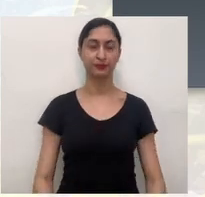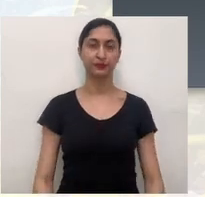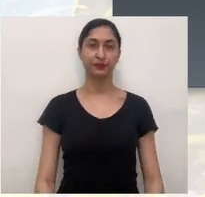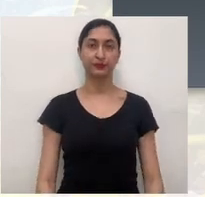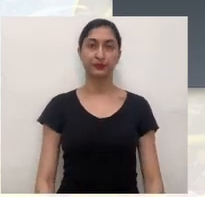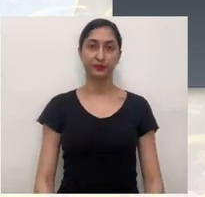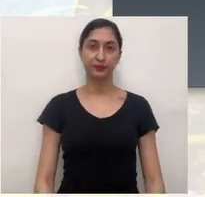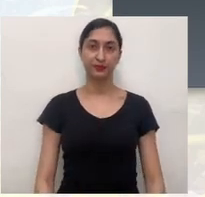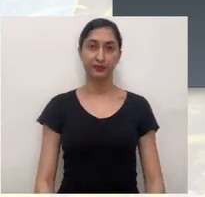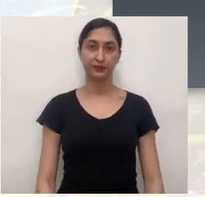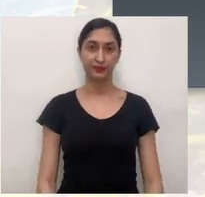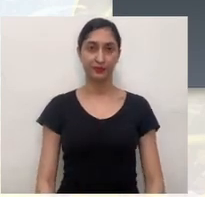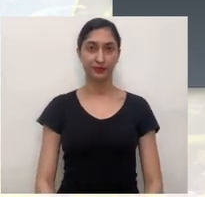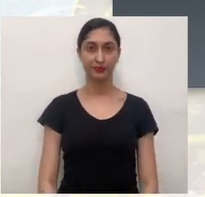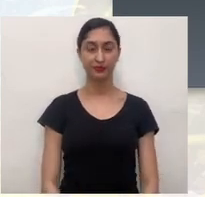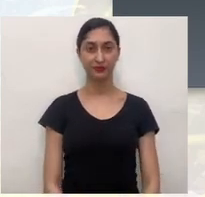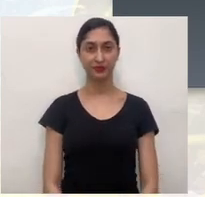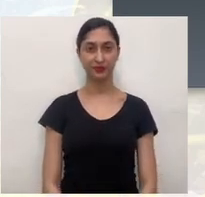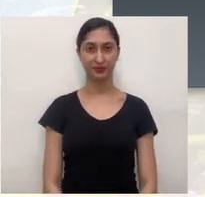Eu vou